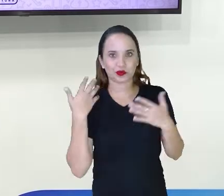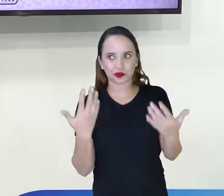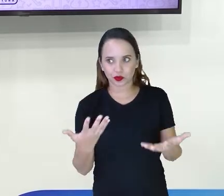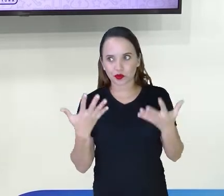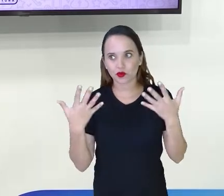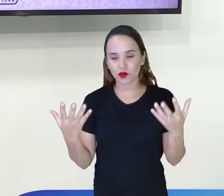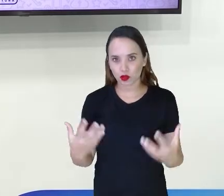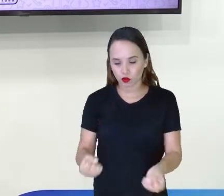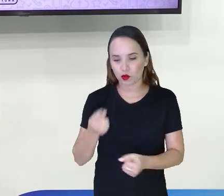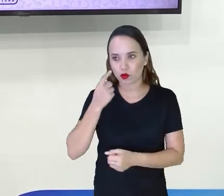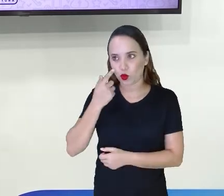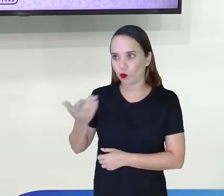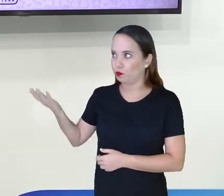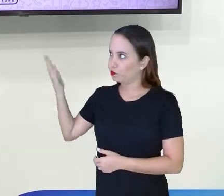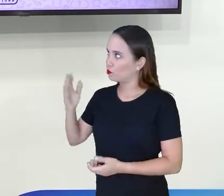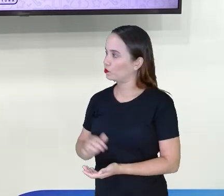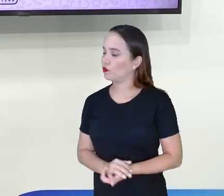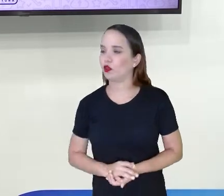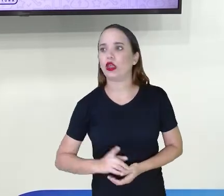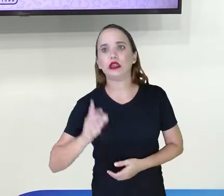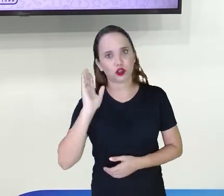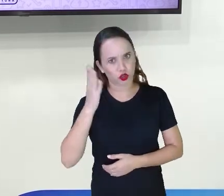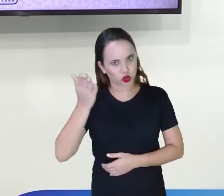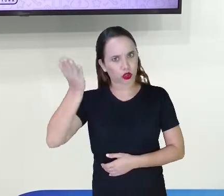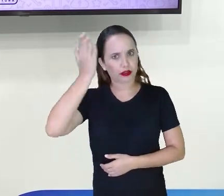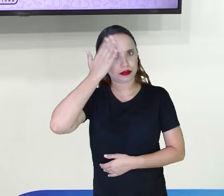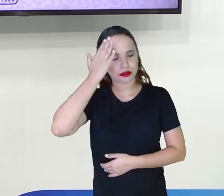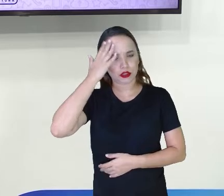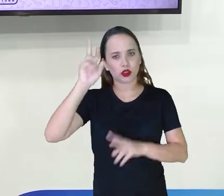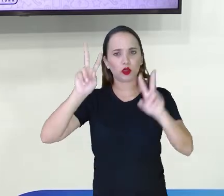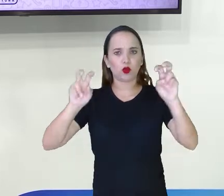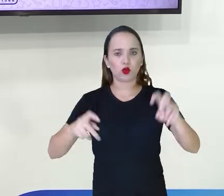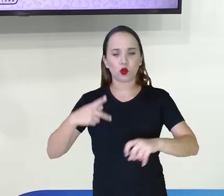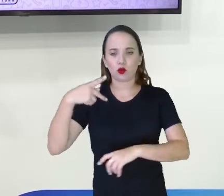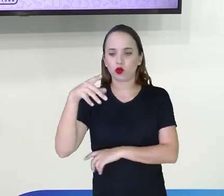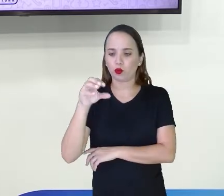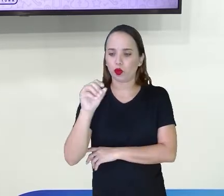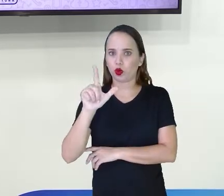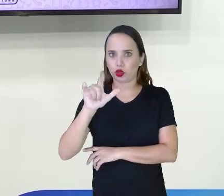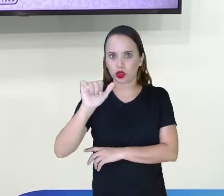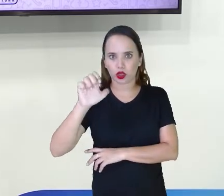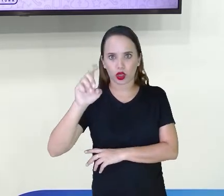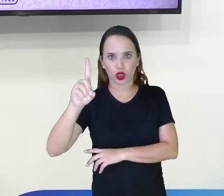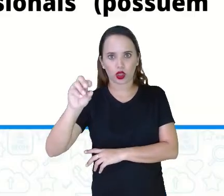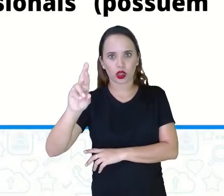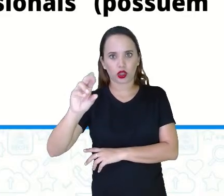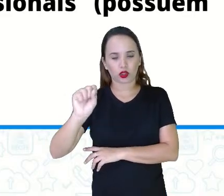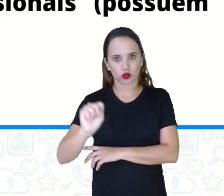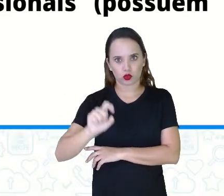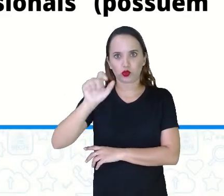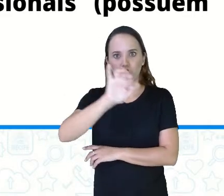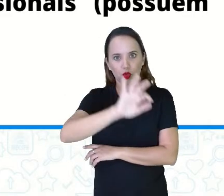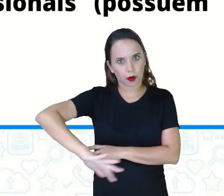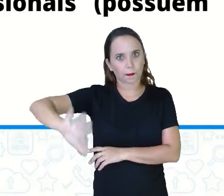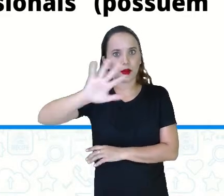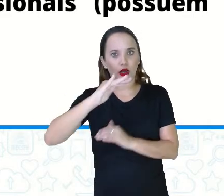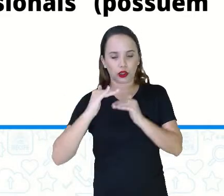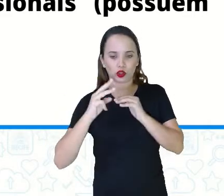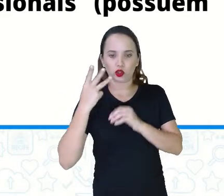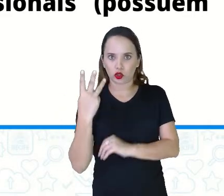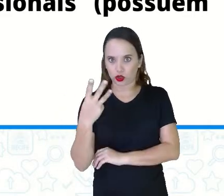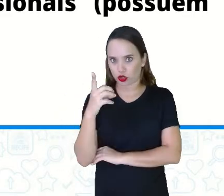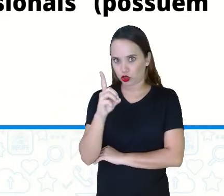os poliedros, né, a gente esclareceu um pouco, são figuras espaciais tridimensionais, como eu tinha dito para vocês,